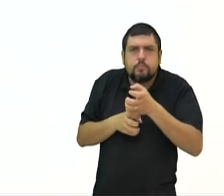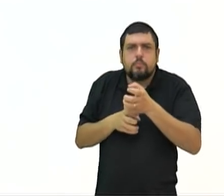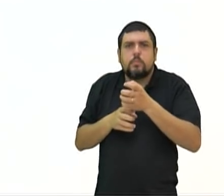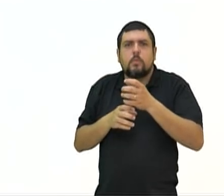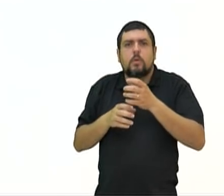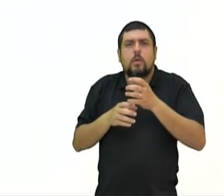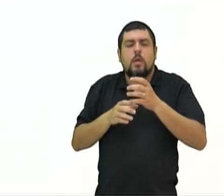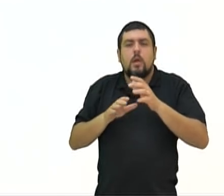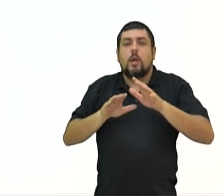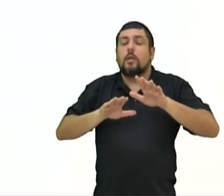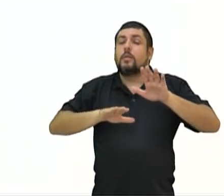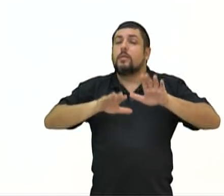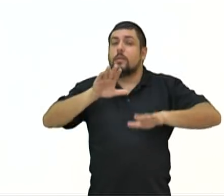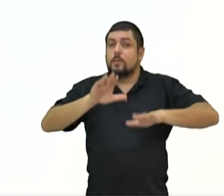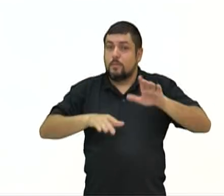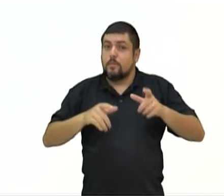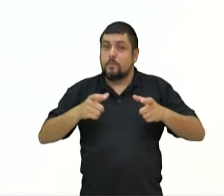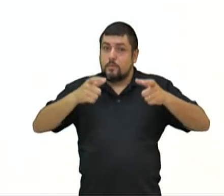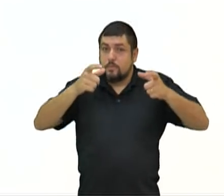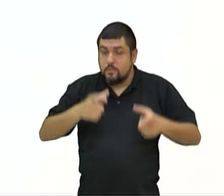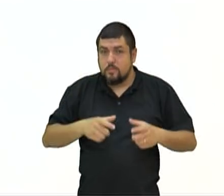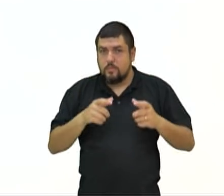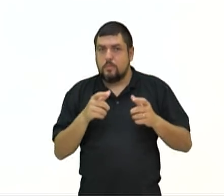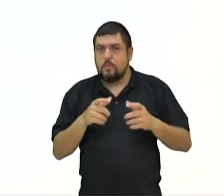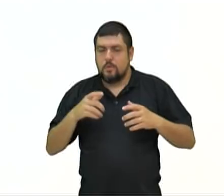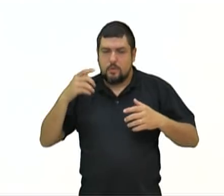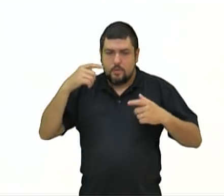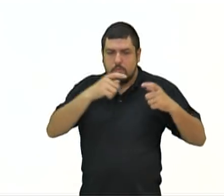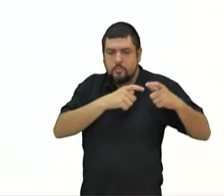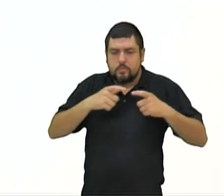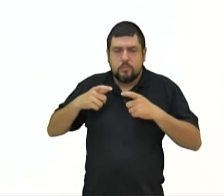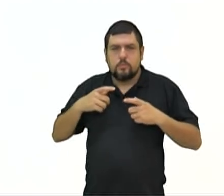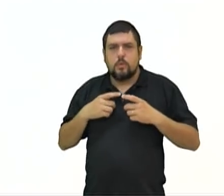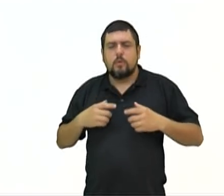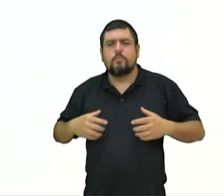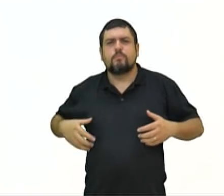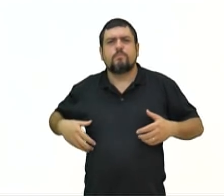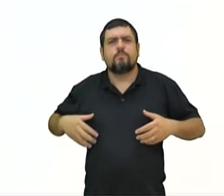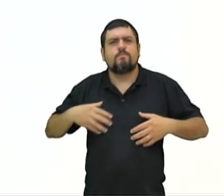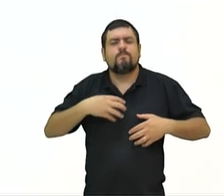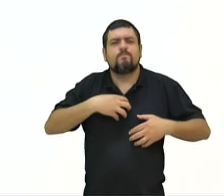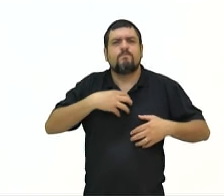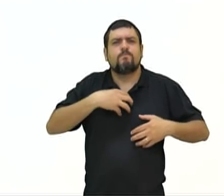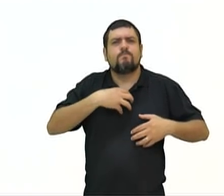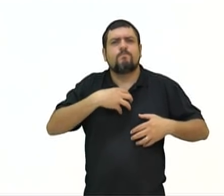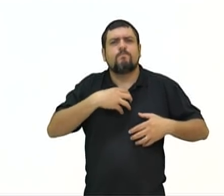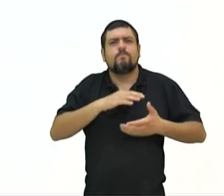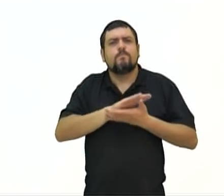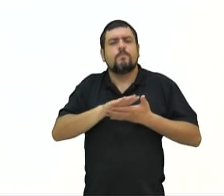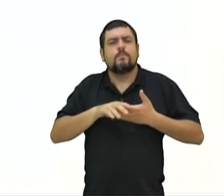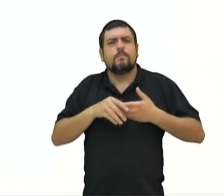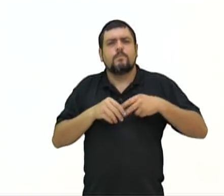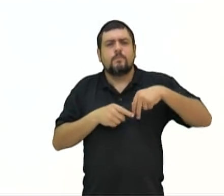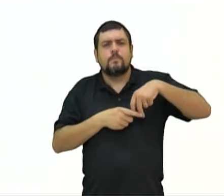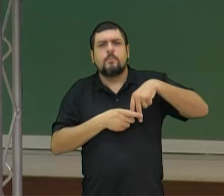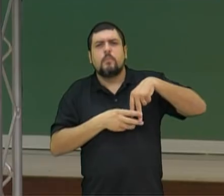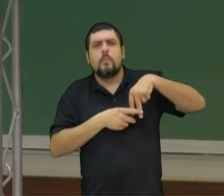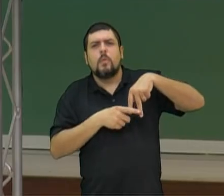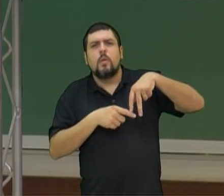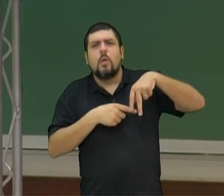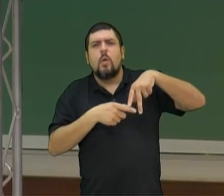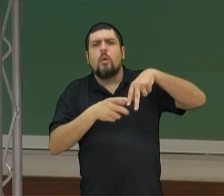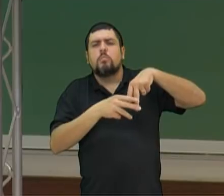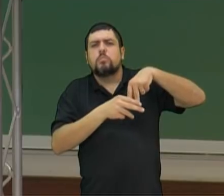do local, a pessoa pode perder o quê? A sensibilidade e os movimentos dos membros, ficando